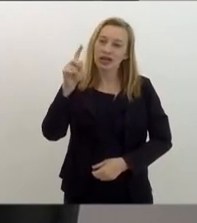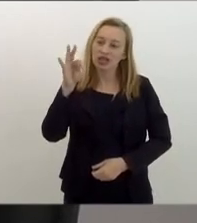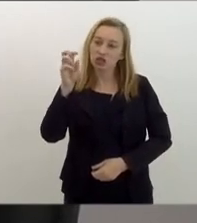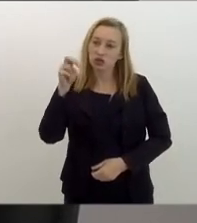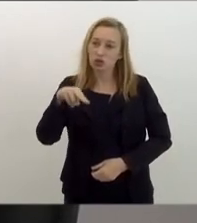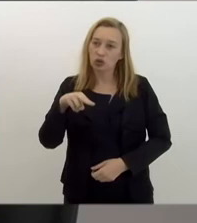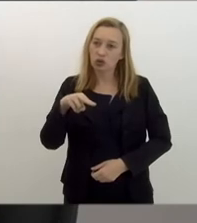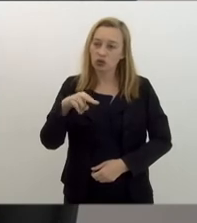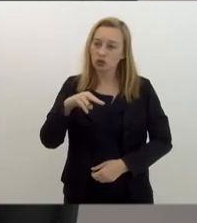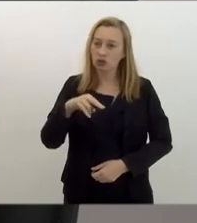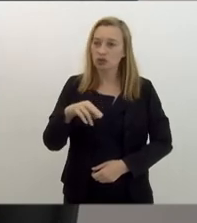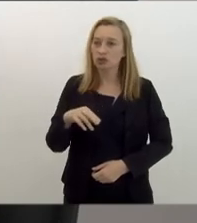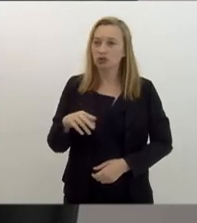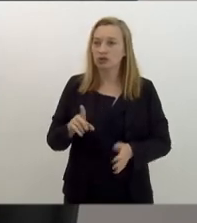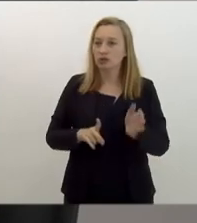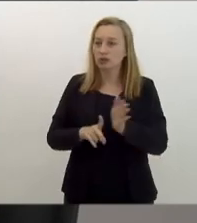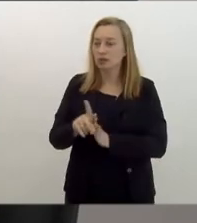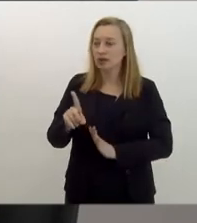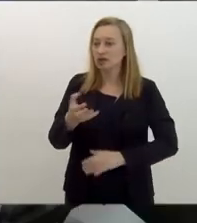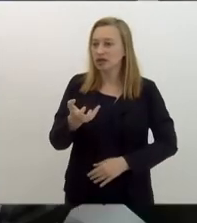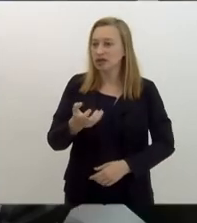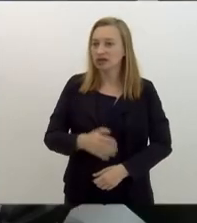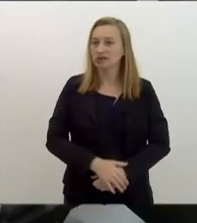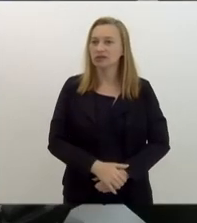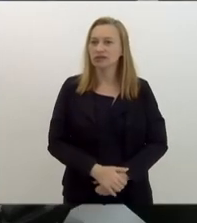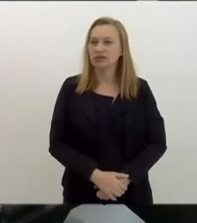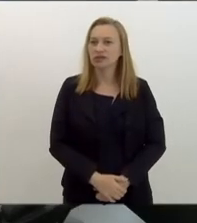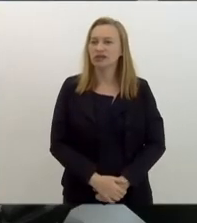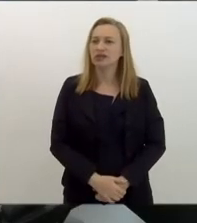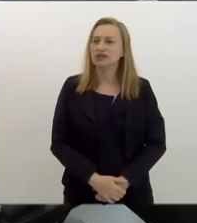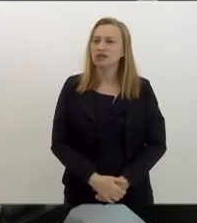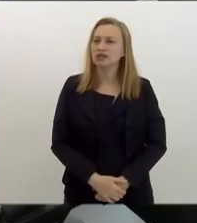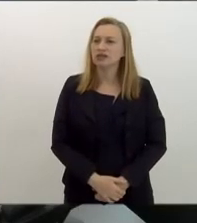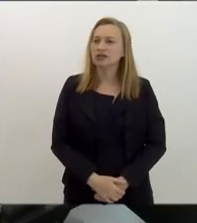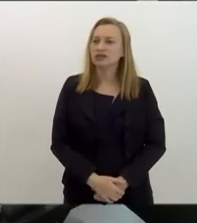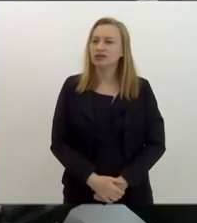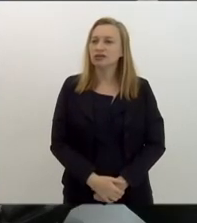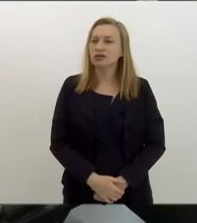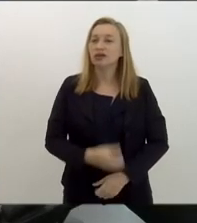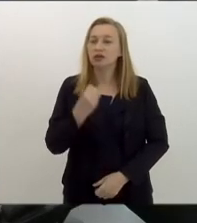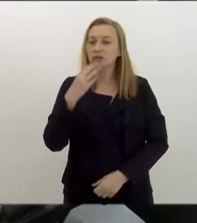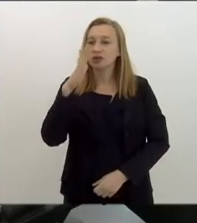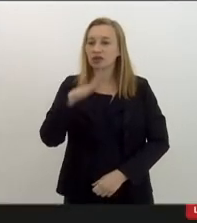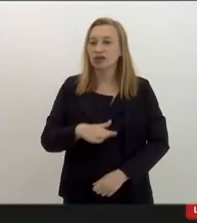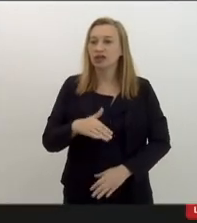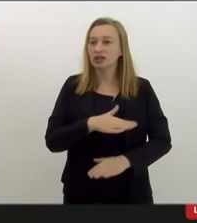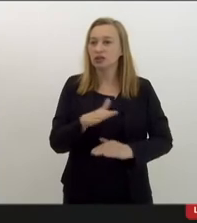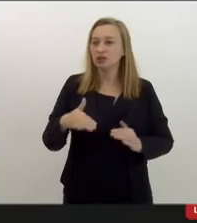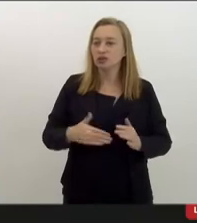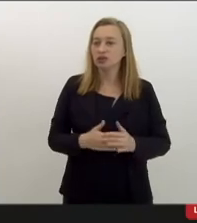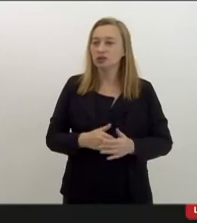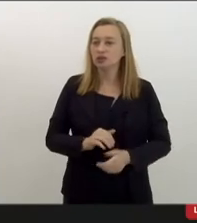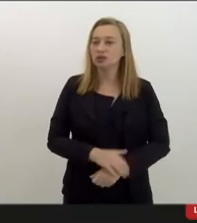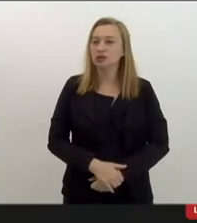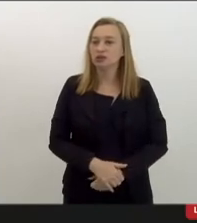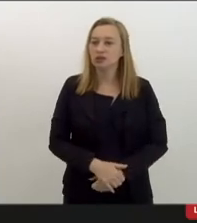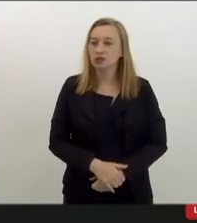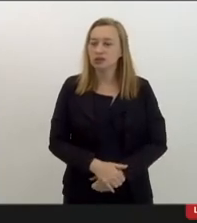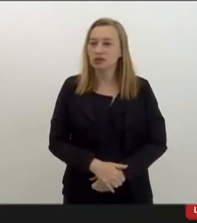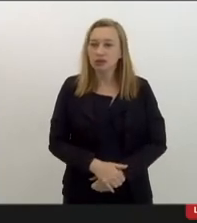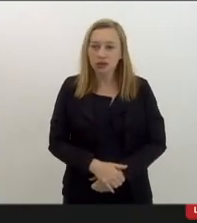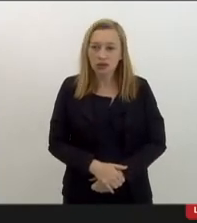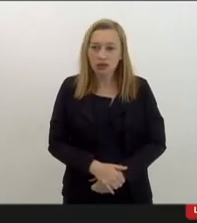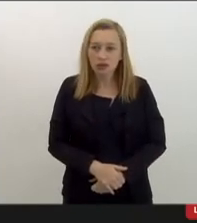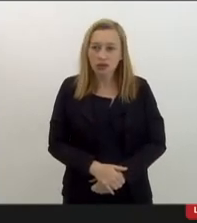manifestou aqui vontade de fazer uma pergunta Oi boa tarde a todos Oi